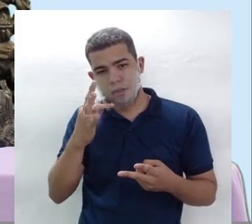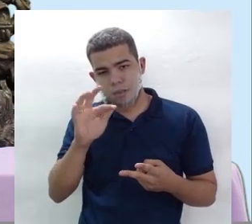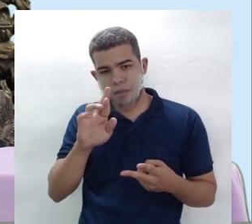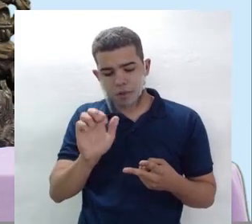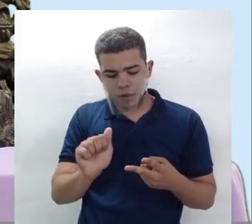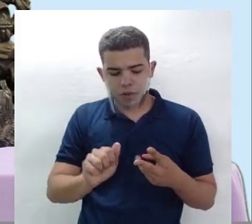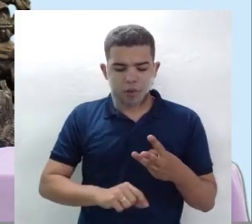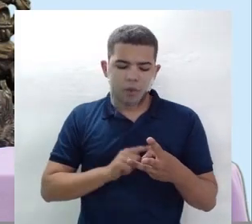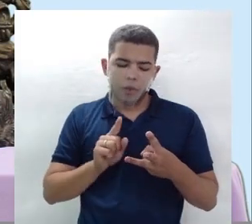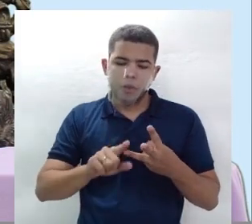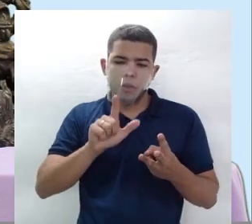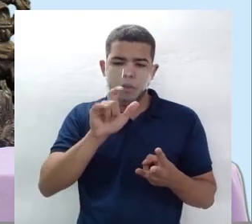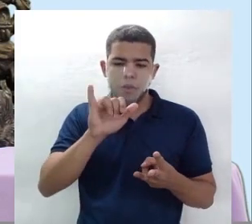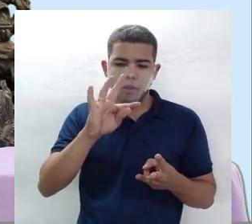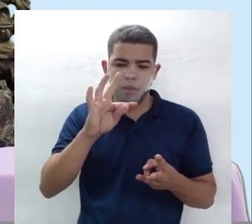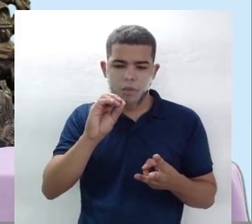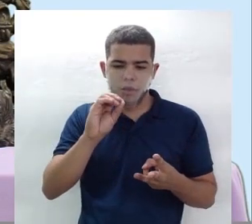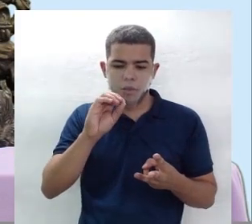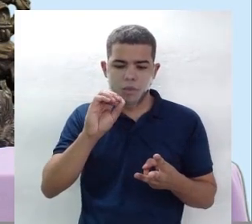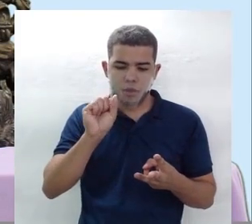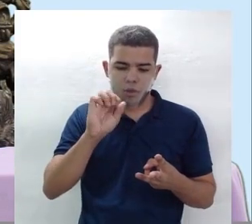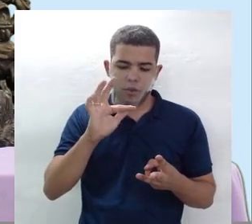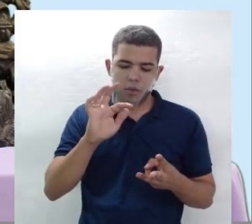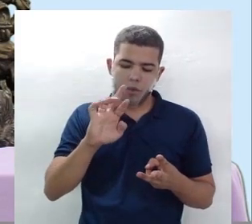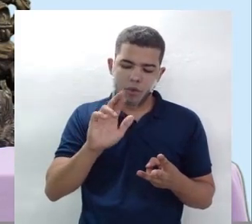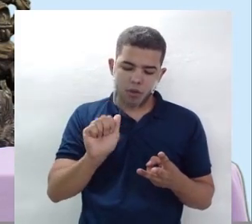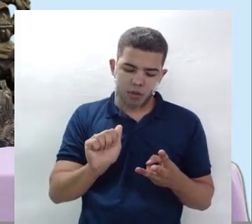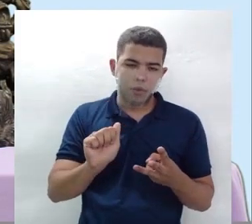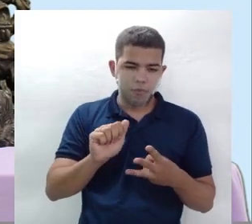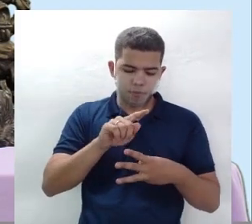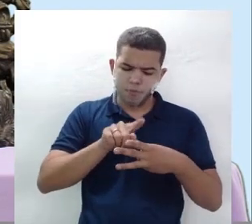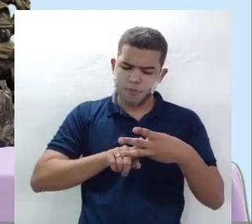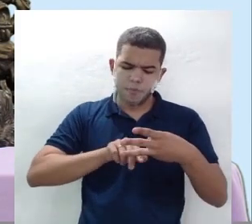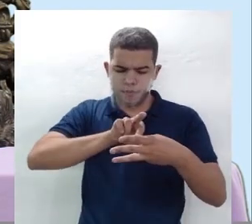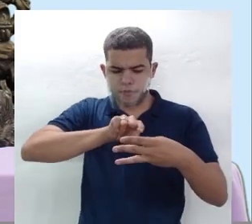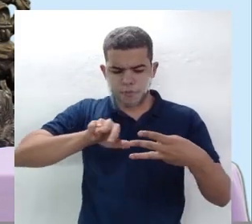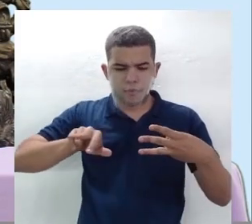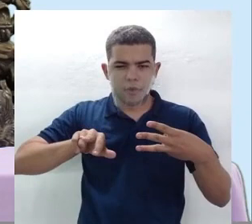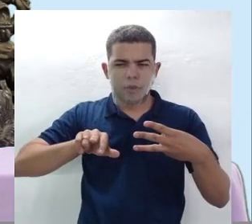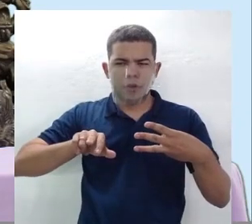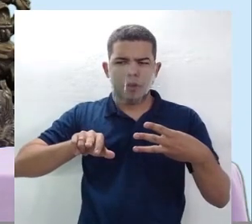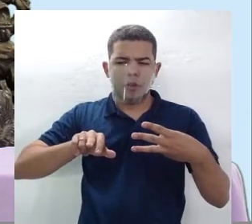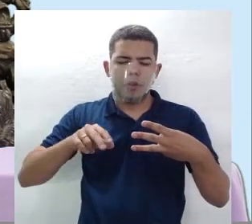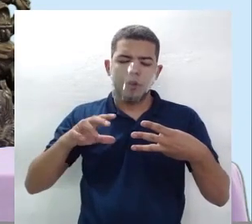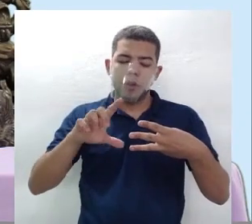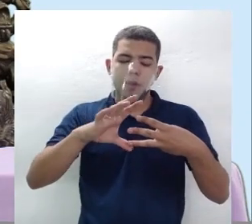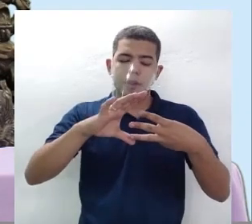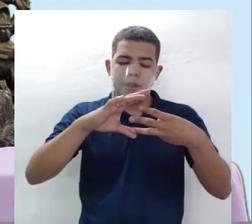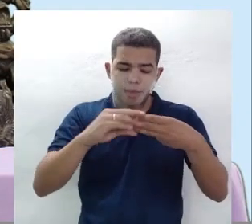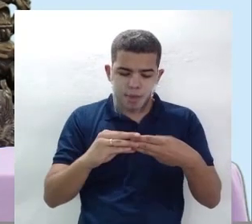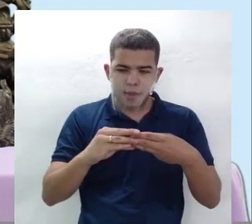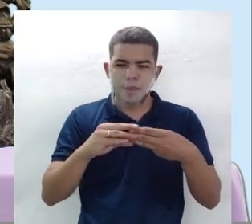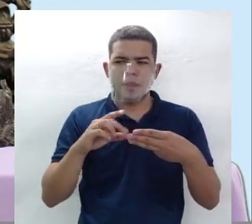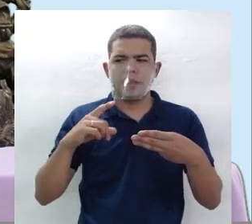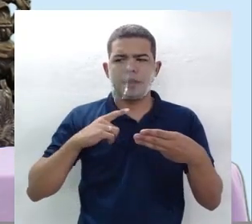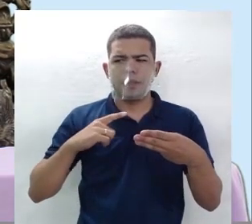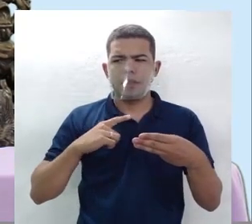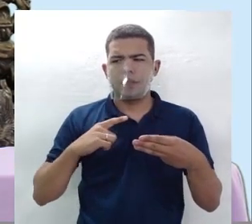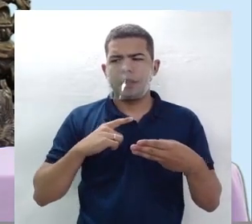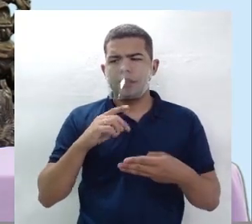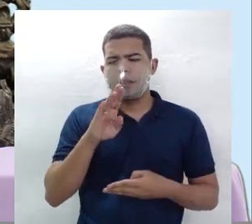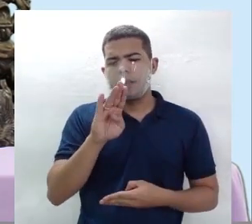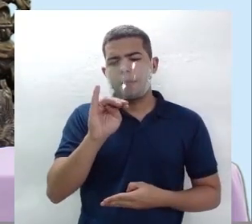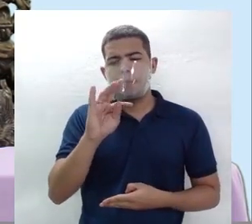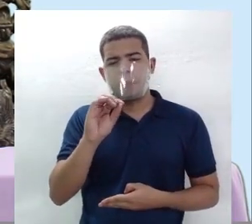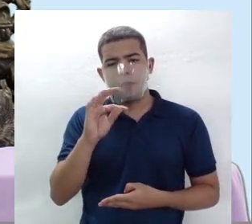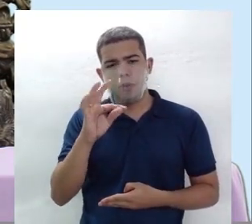e da litosfera, no caso da terra. Toda vez que eu falo de bióticos e abióticos, tipo,